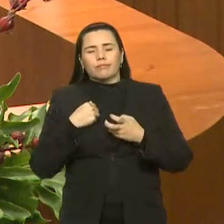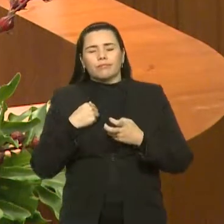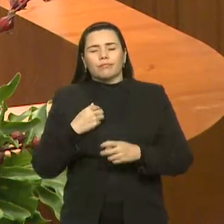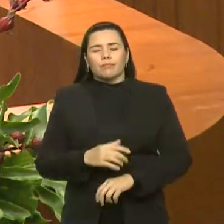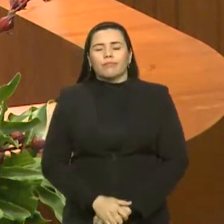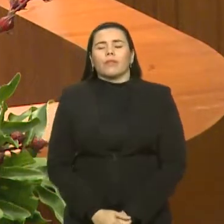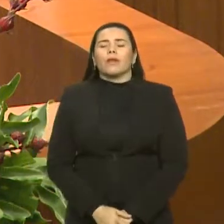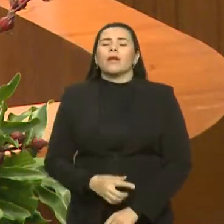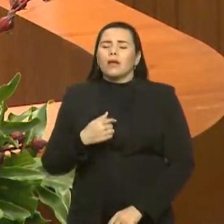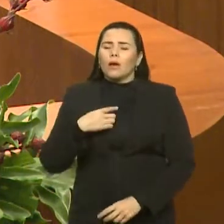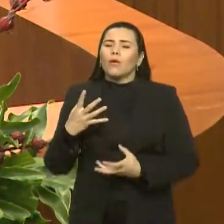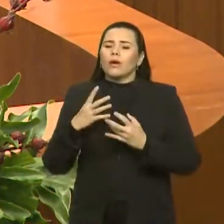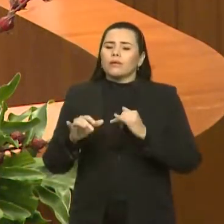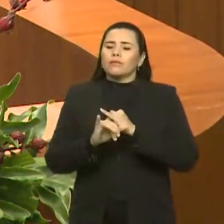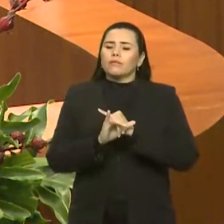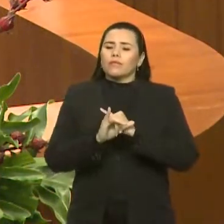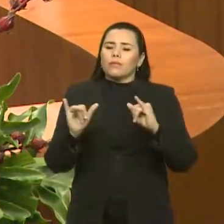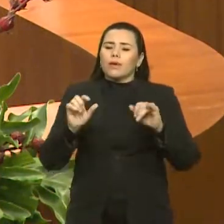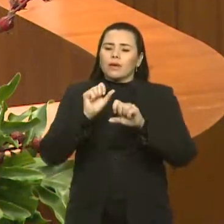claro. Falei.